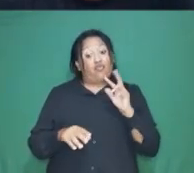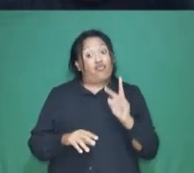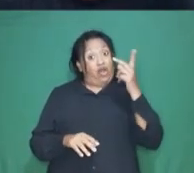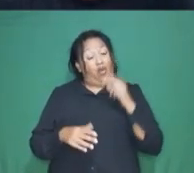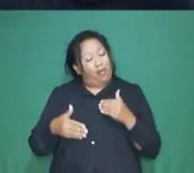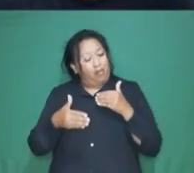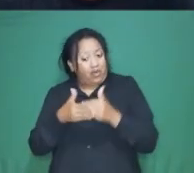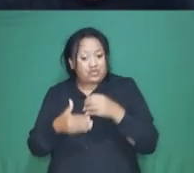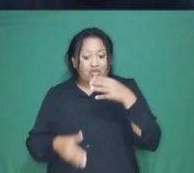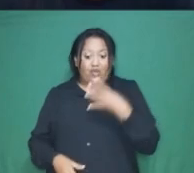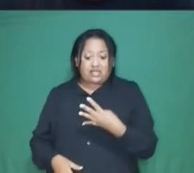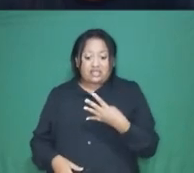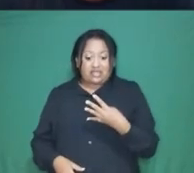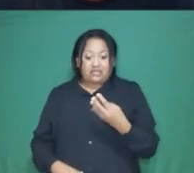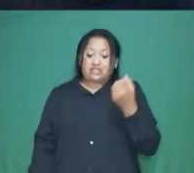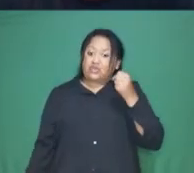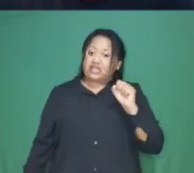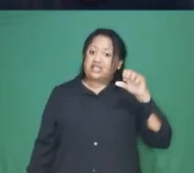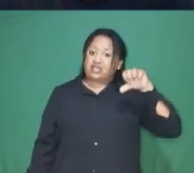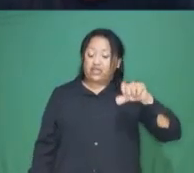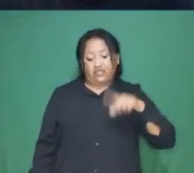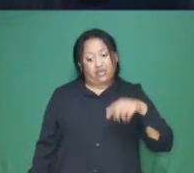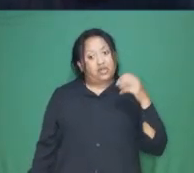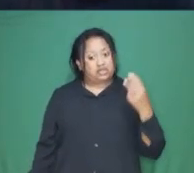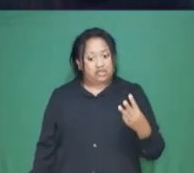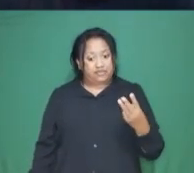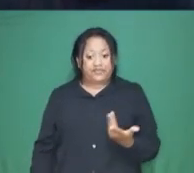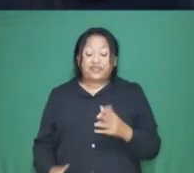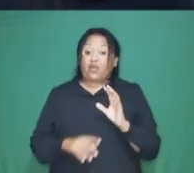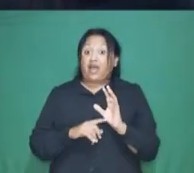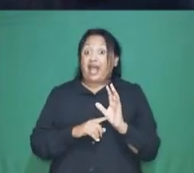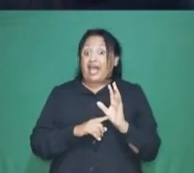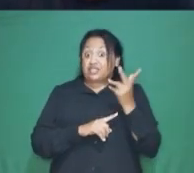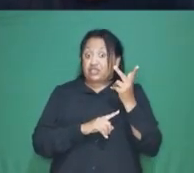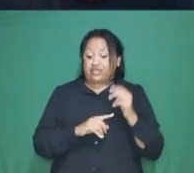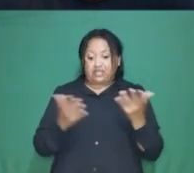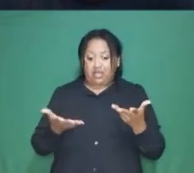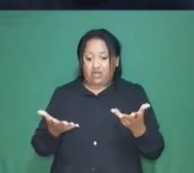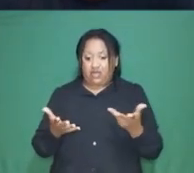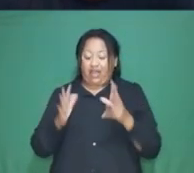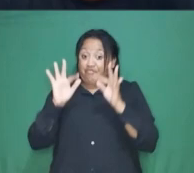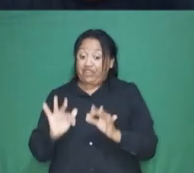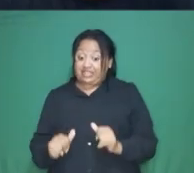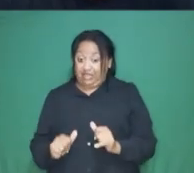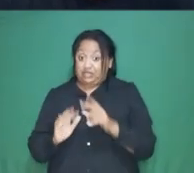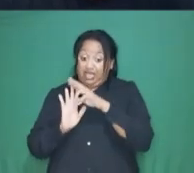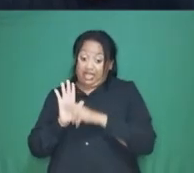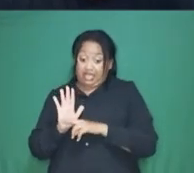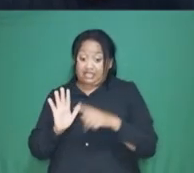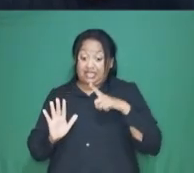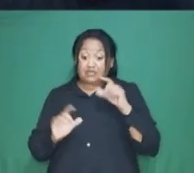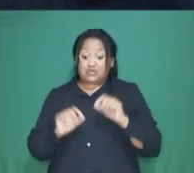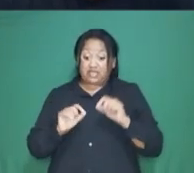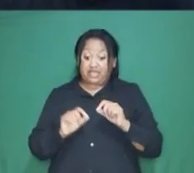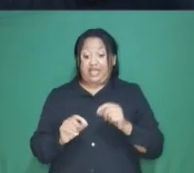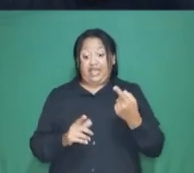próximo de 489,3 resolvendo agora essa parte final da Fórmula aqui nós